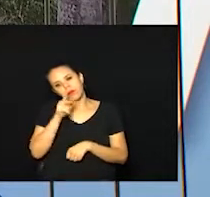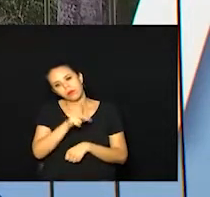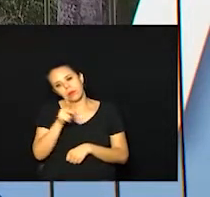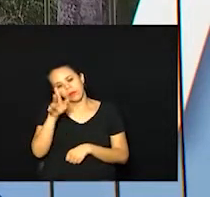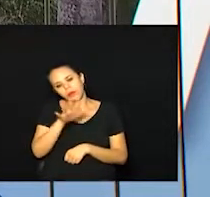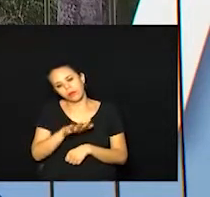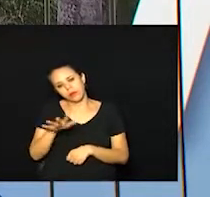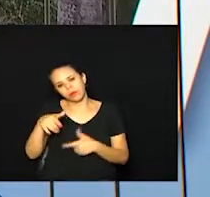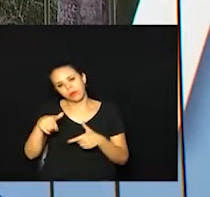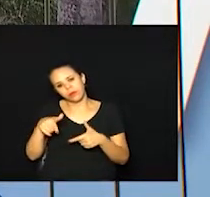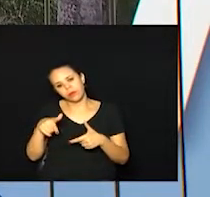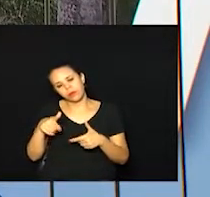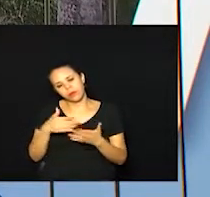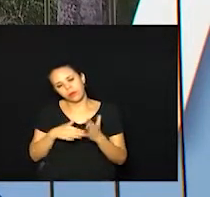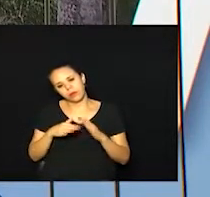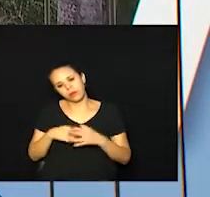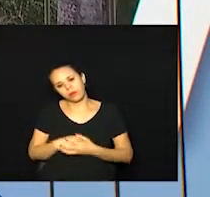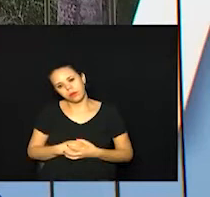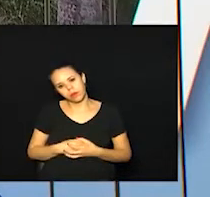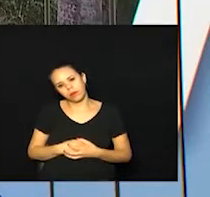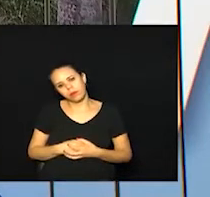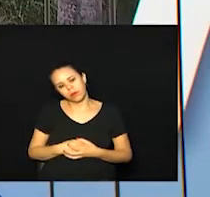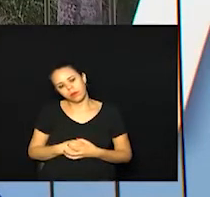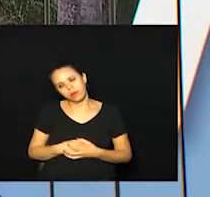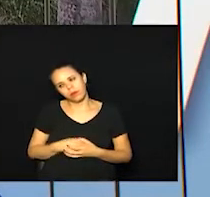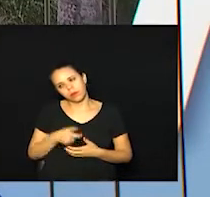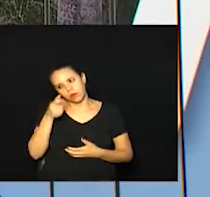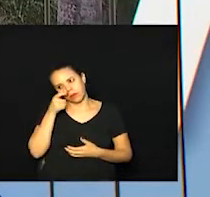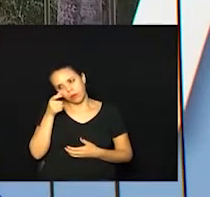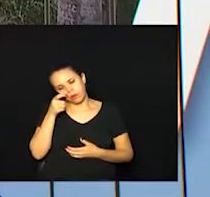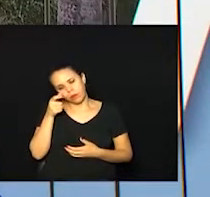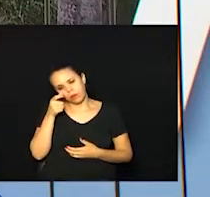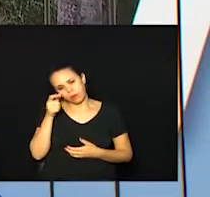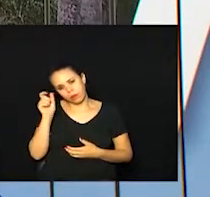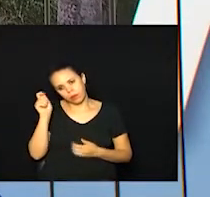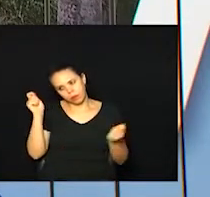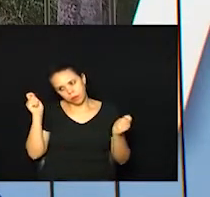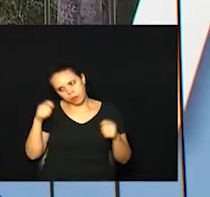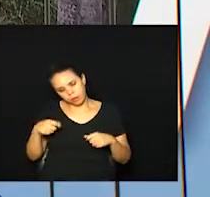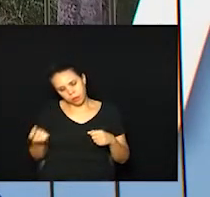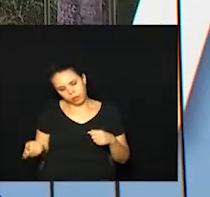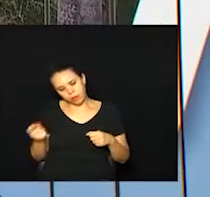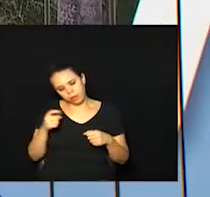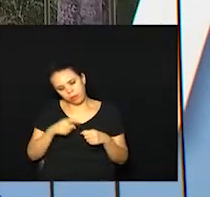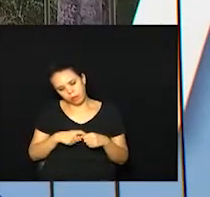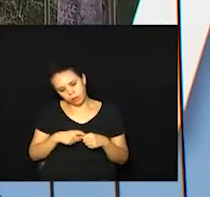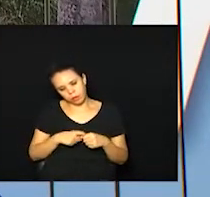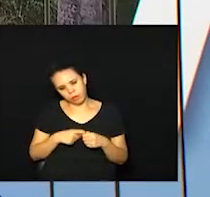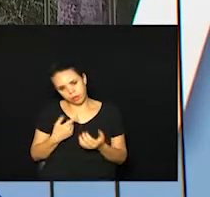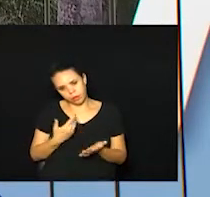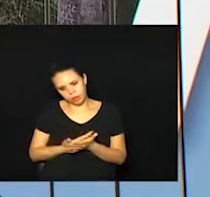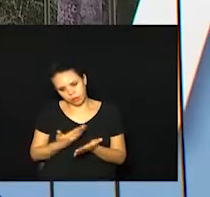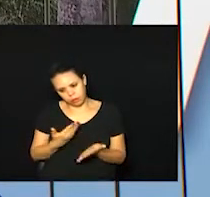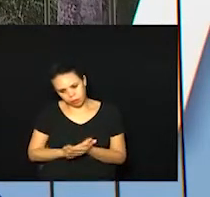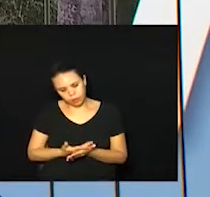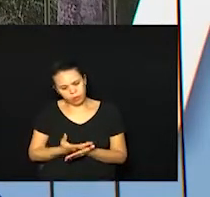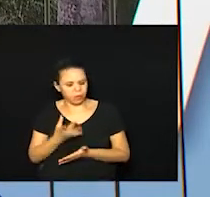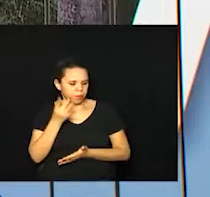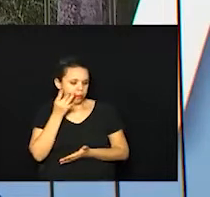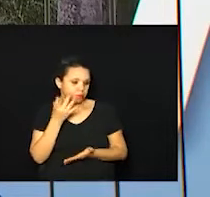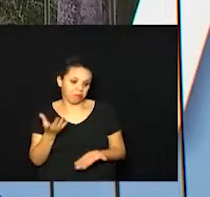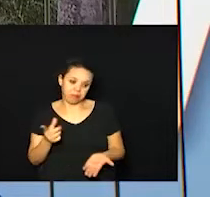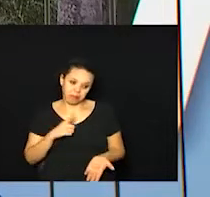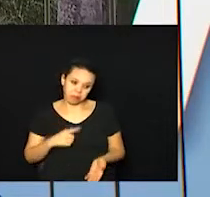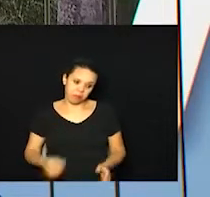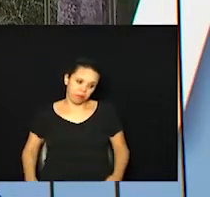professores, dos trabalhadores das escolas. E vocês verão se há condições nessas escolas de